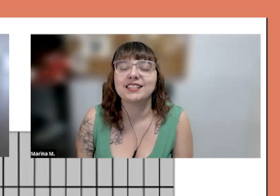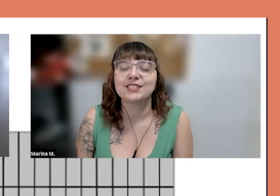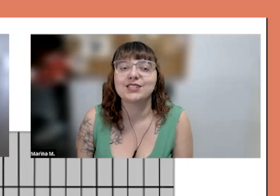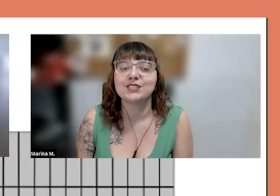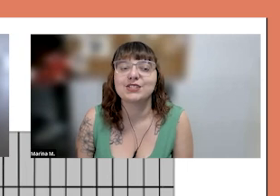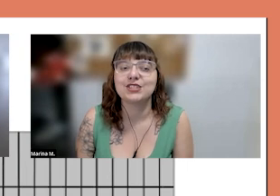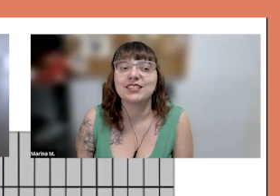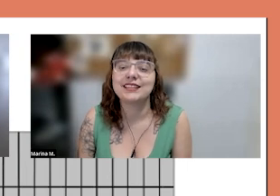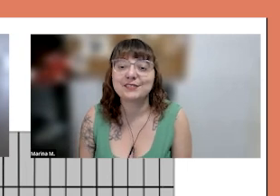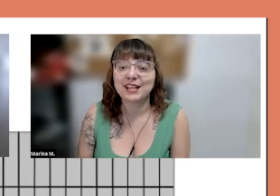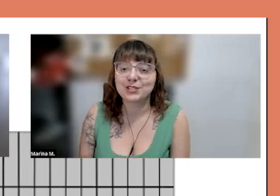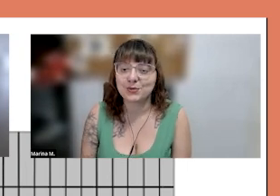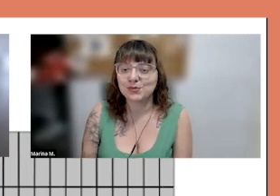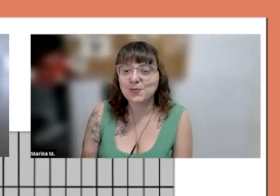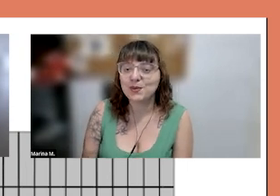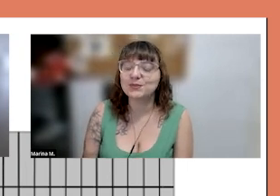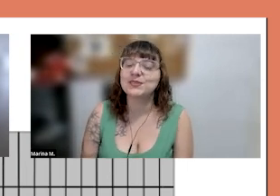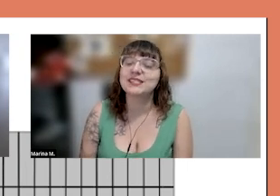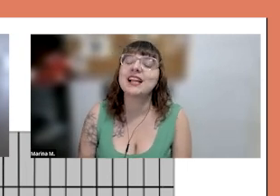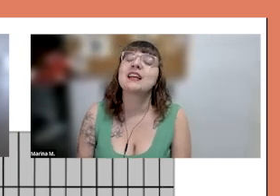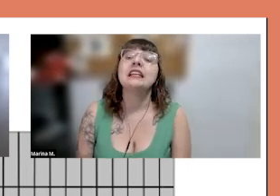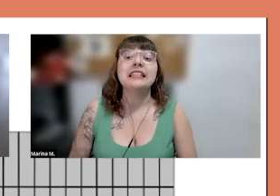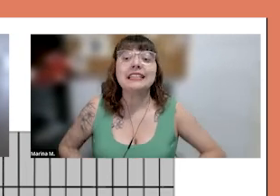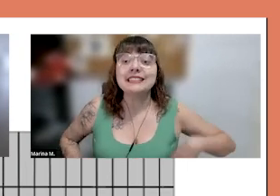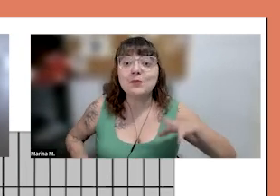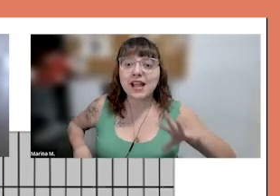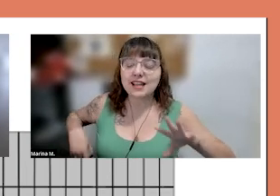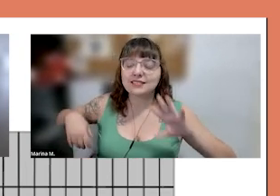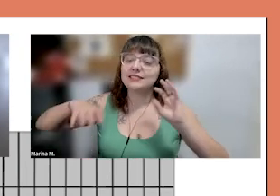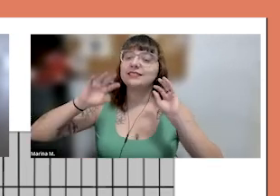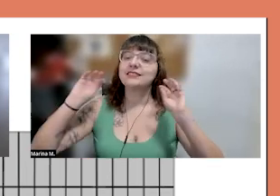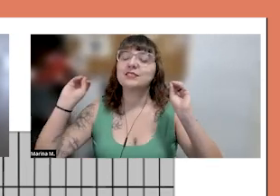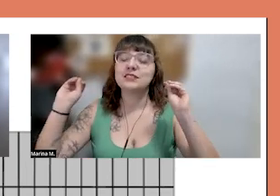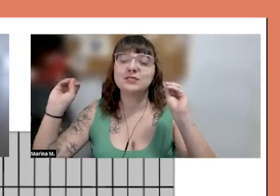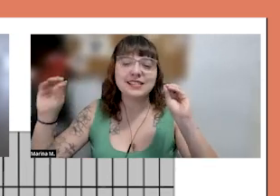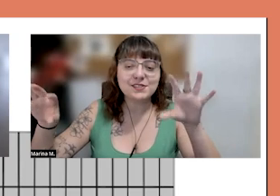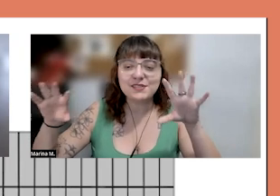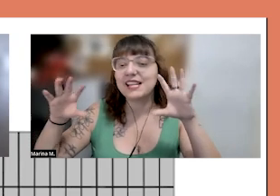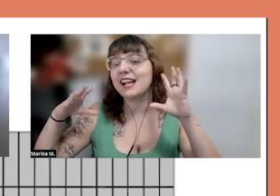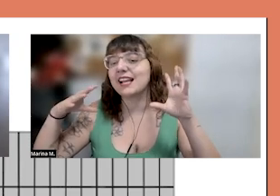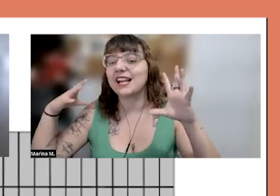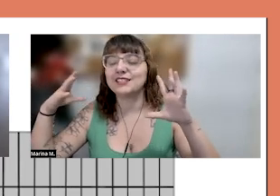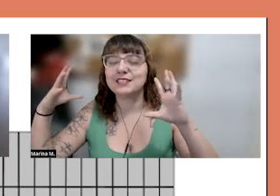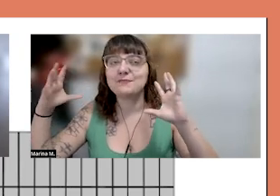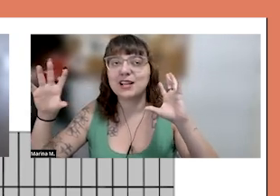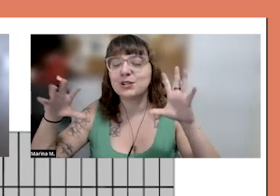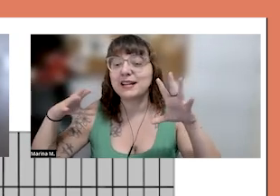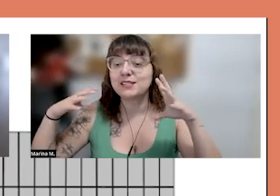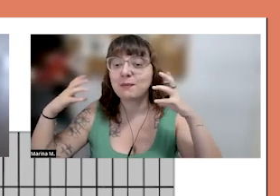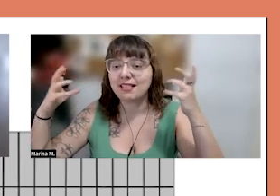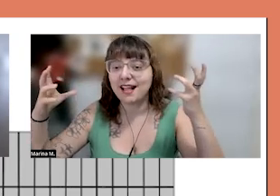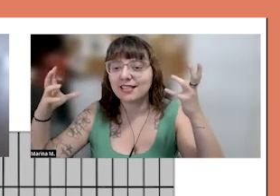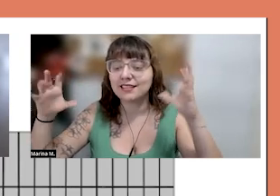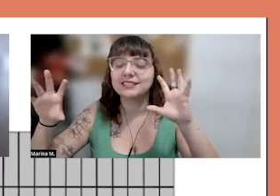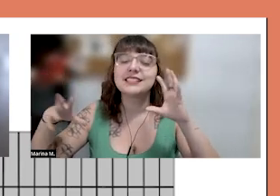de, de gravidade em alguns pontos, né? Não é. Se vocês virem aquela imagem que